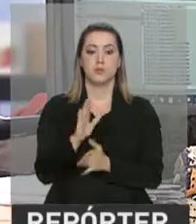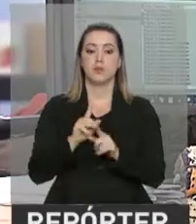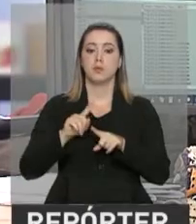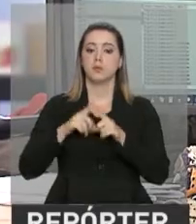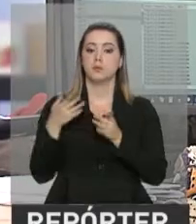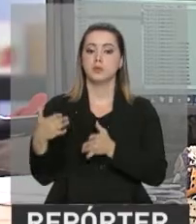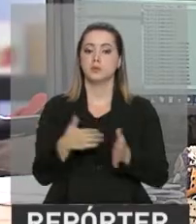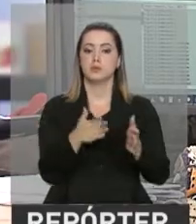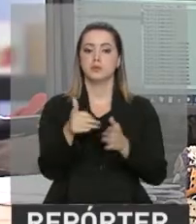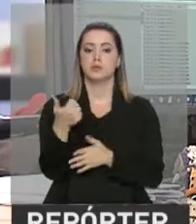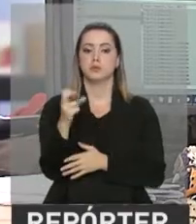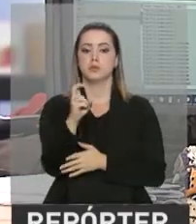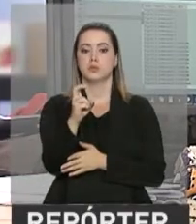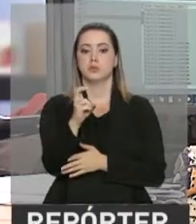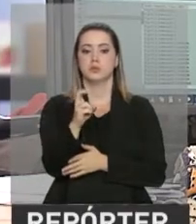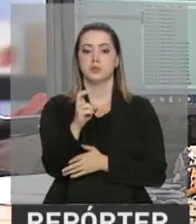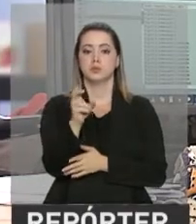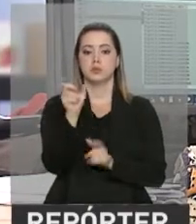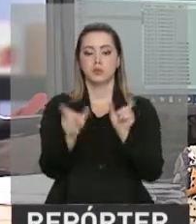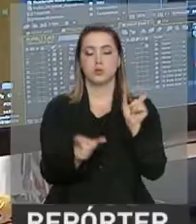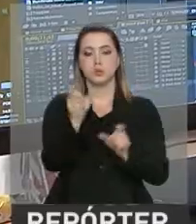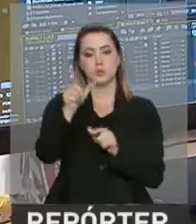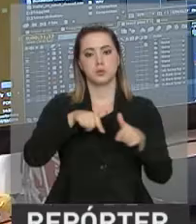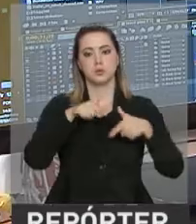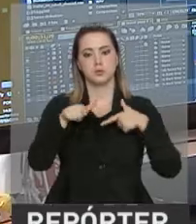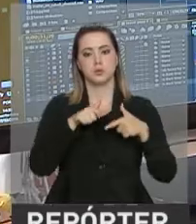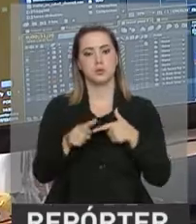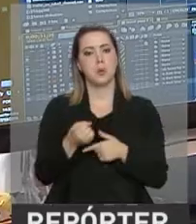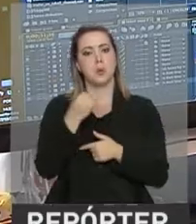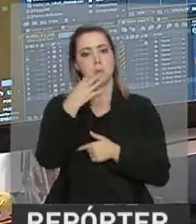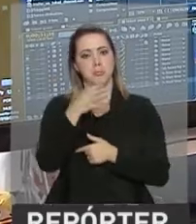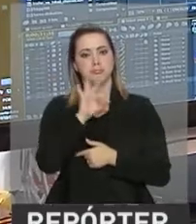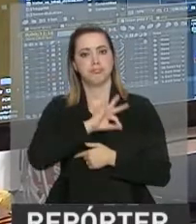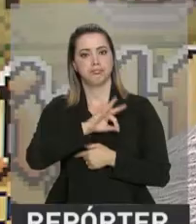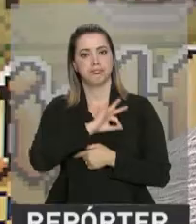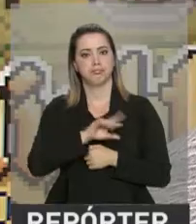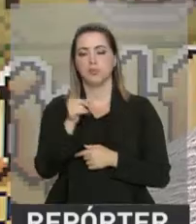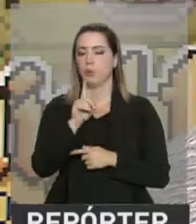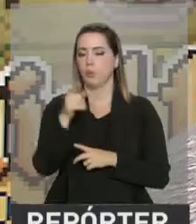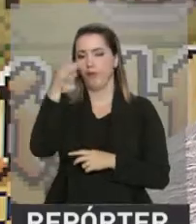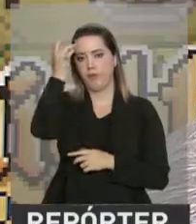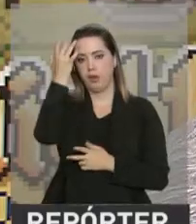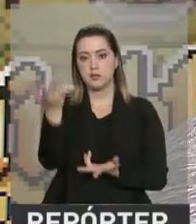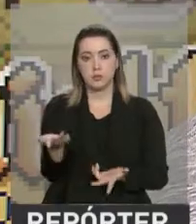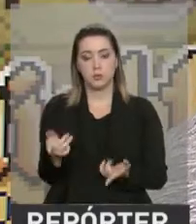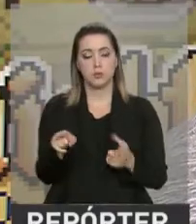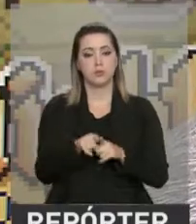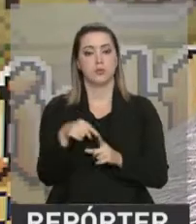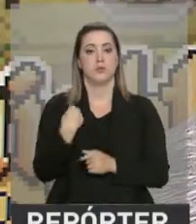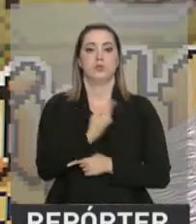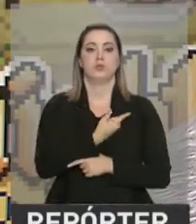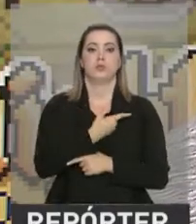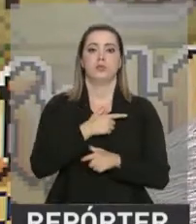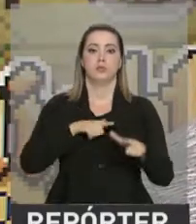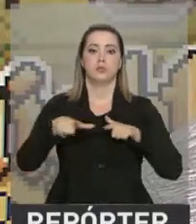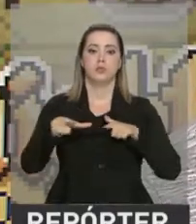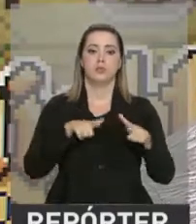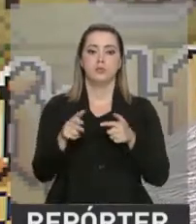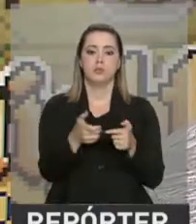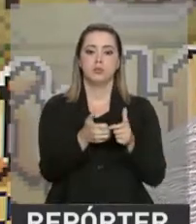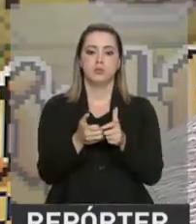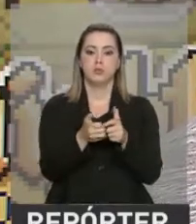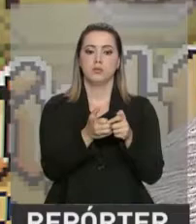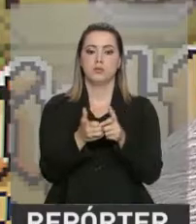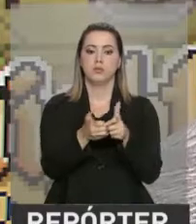empresa com 15 funcionários jogos vendidos em todo o mundo um bom faturamento não foi fácil a gente trabalhava com jogos a sob